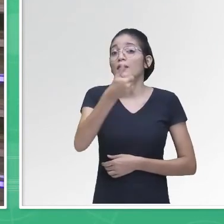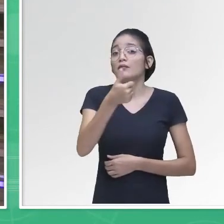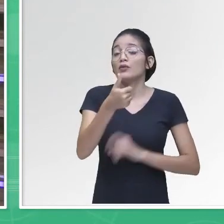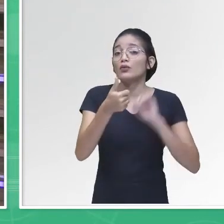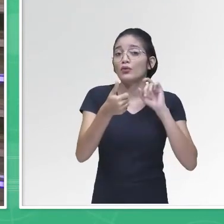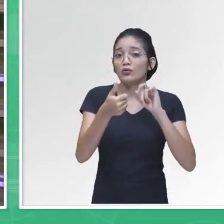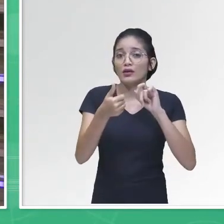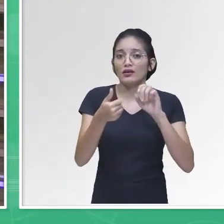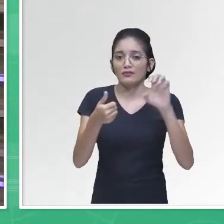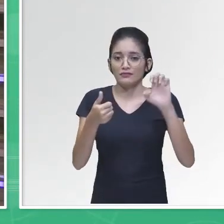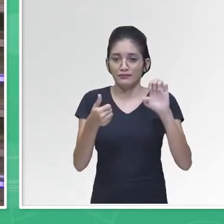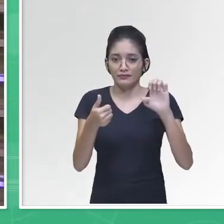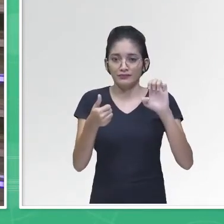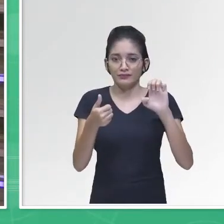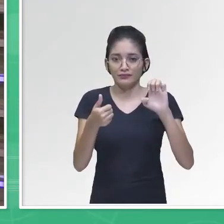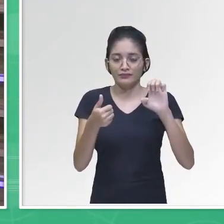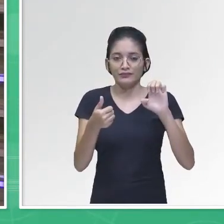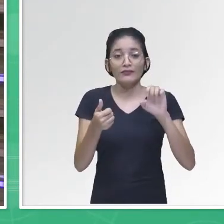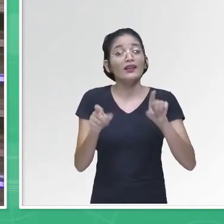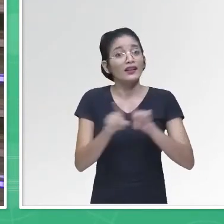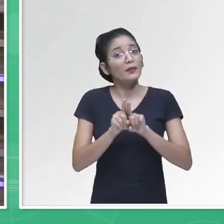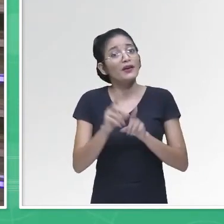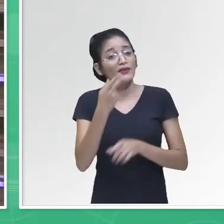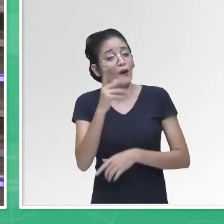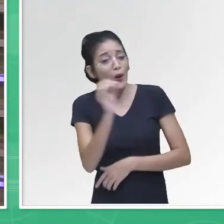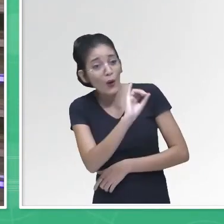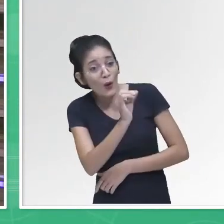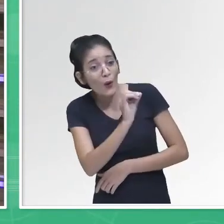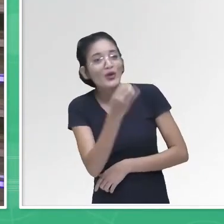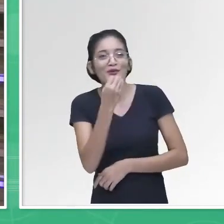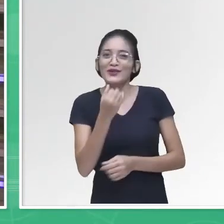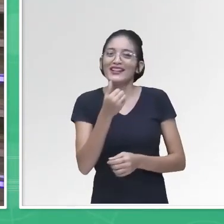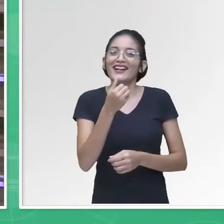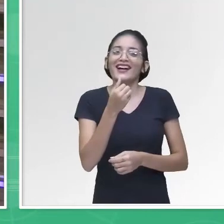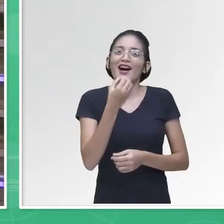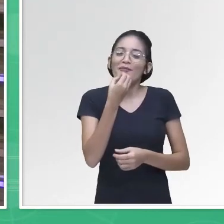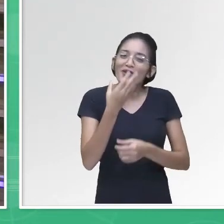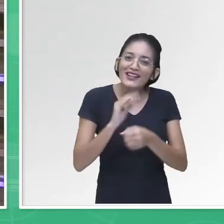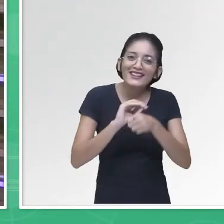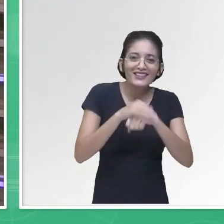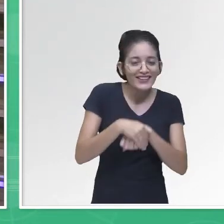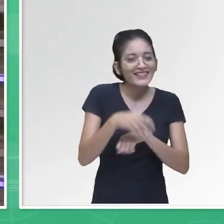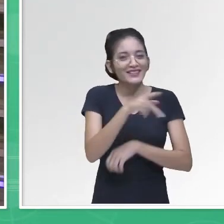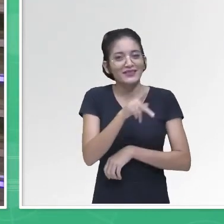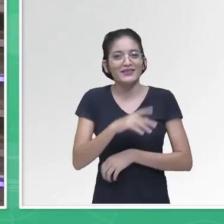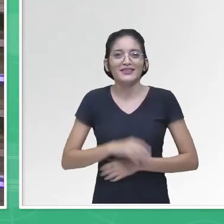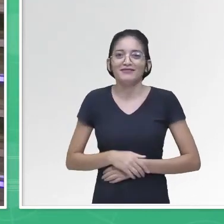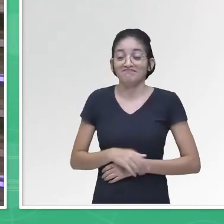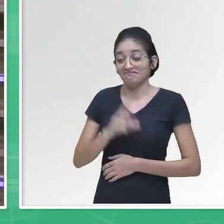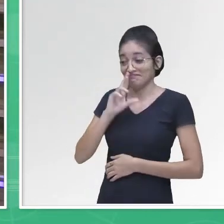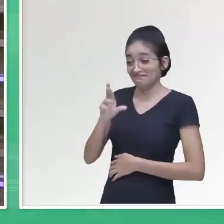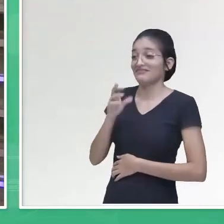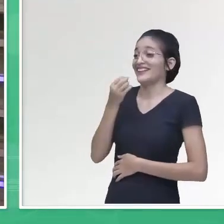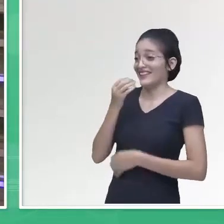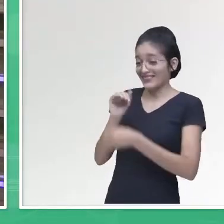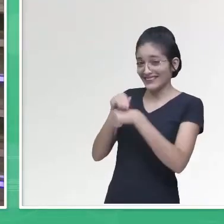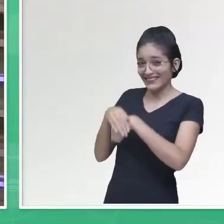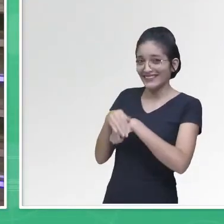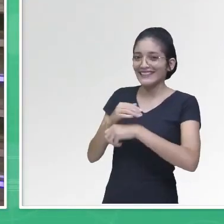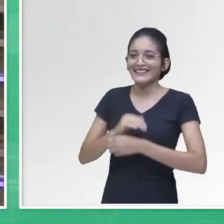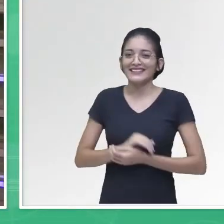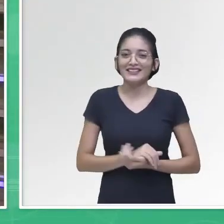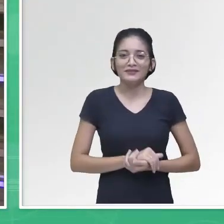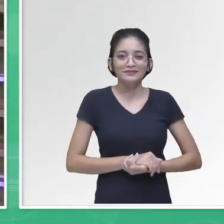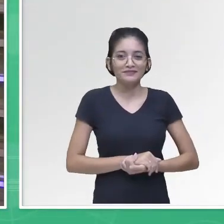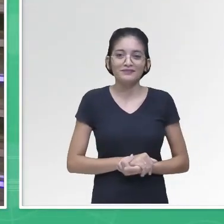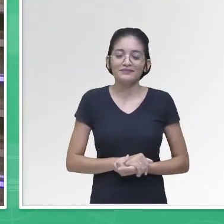a letra E. Ele dá um oi, ele diz assim para mim: boa noite, professora. Boa noite, tudo bem?